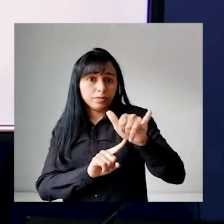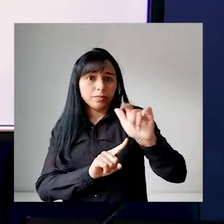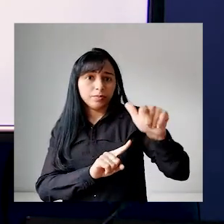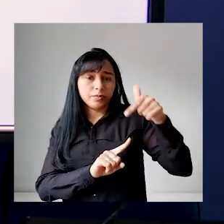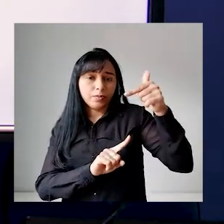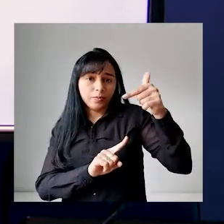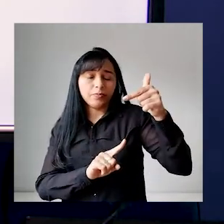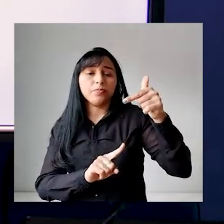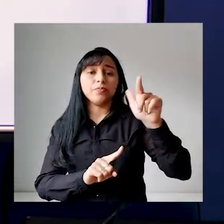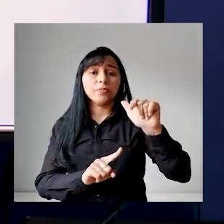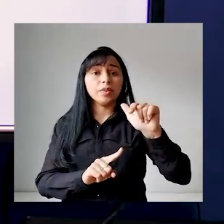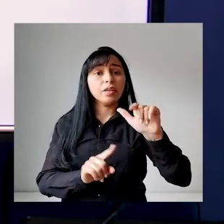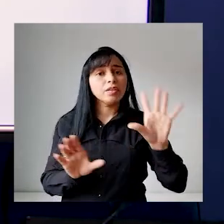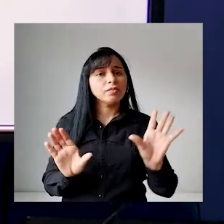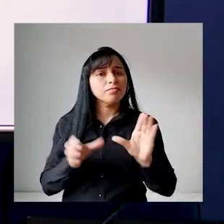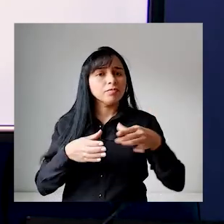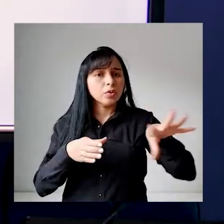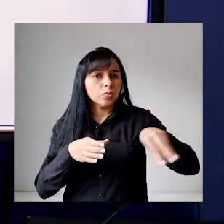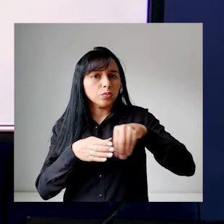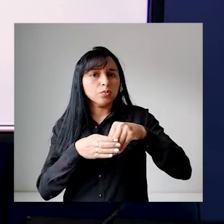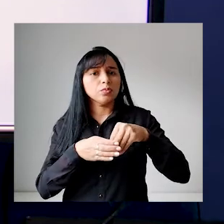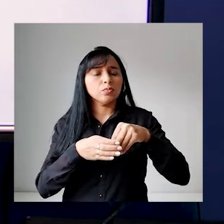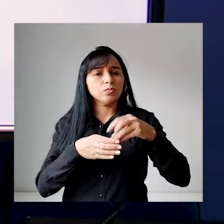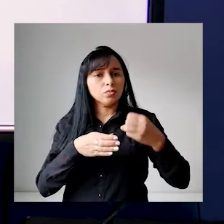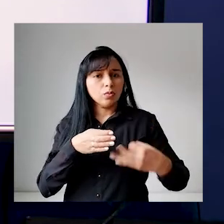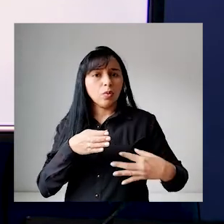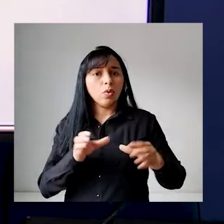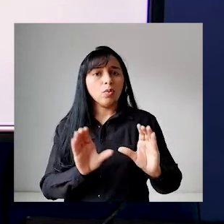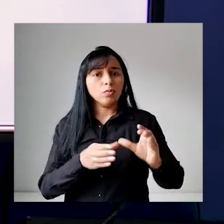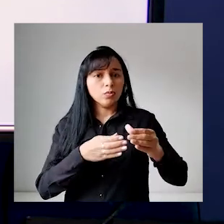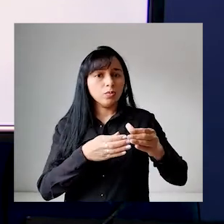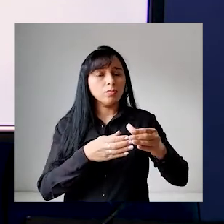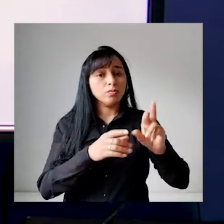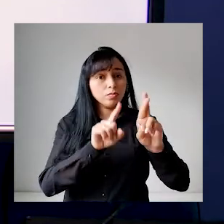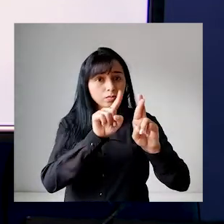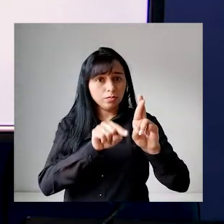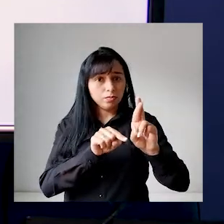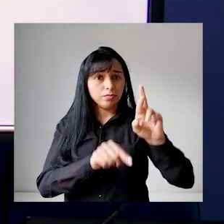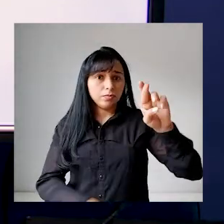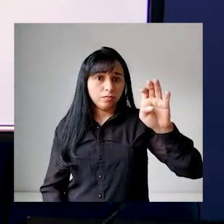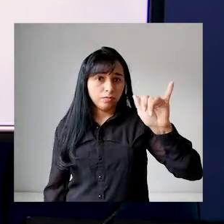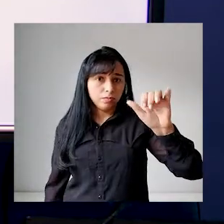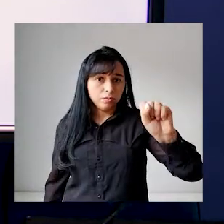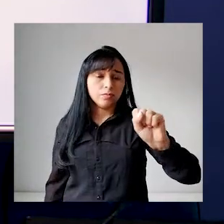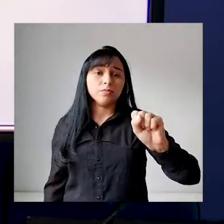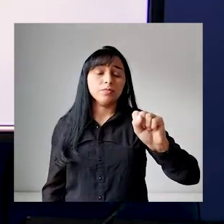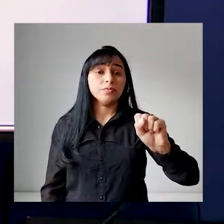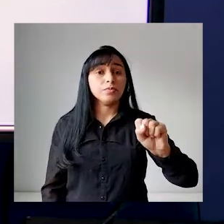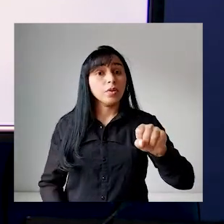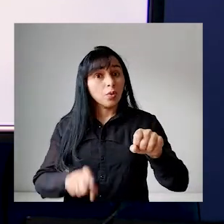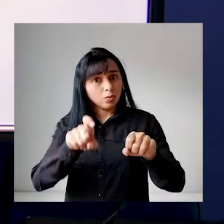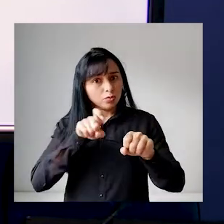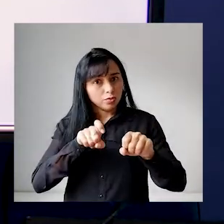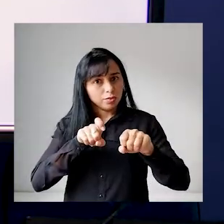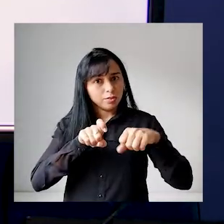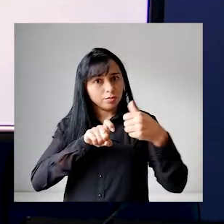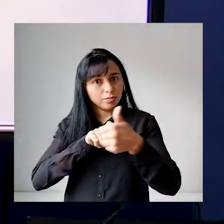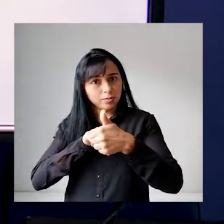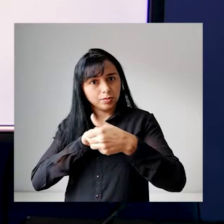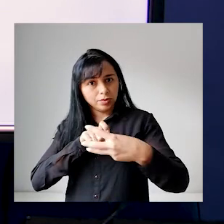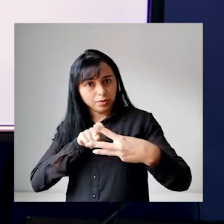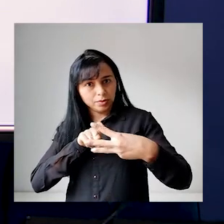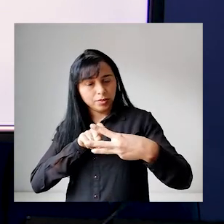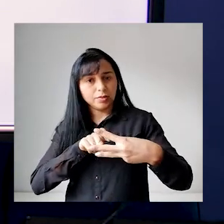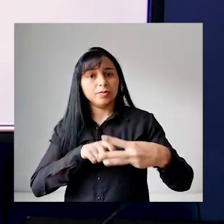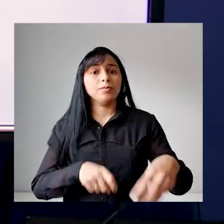quadrado é definida no conjunto R, conjunto dos números reais, quando x assumir um valor de 13 e